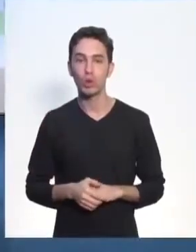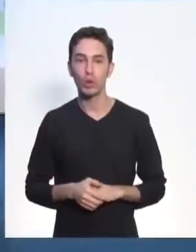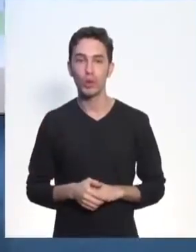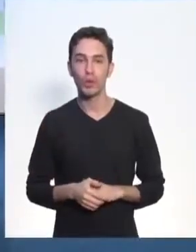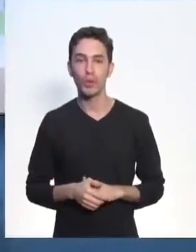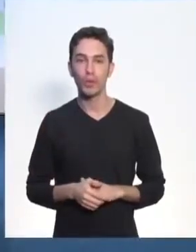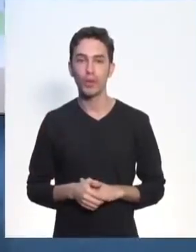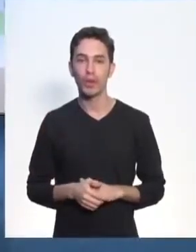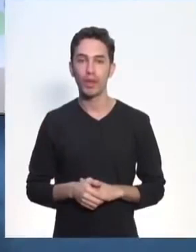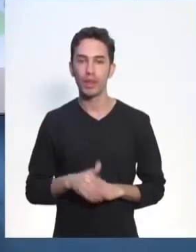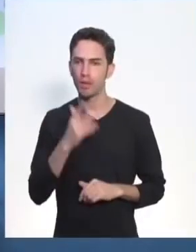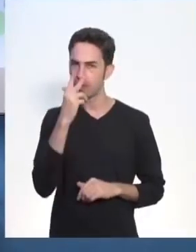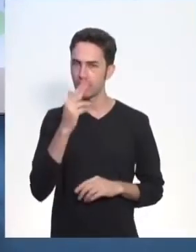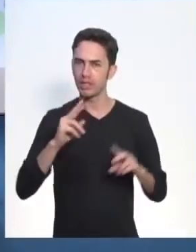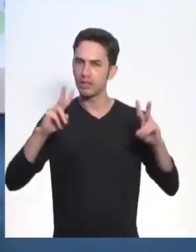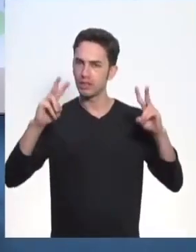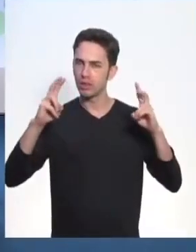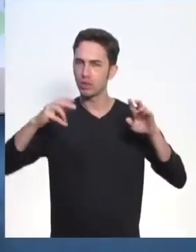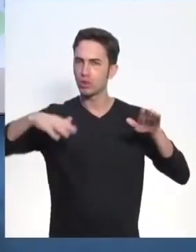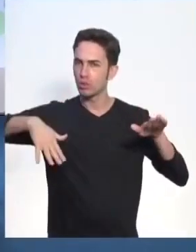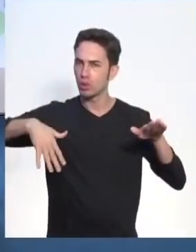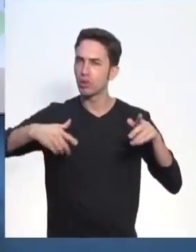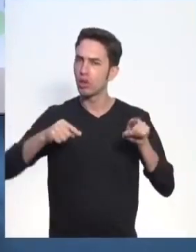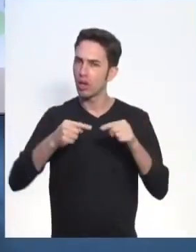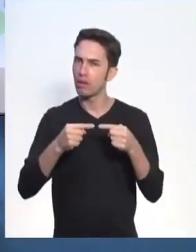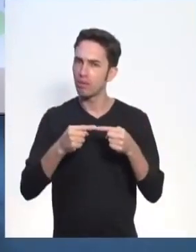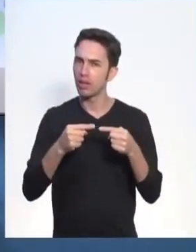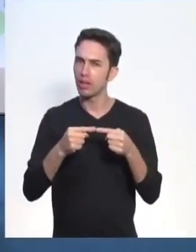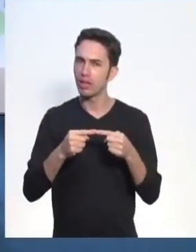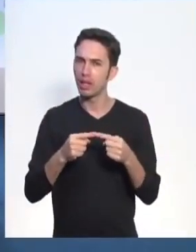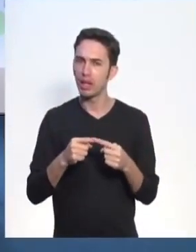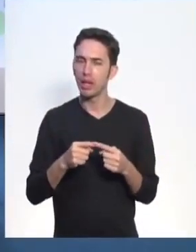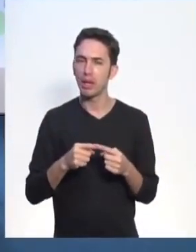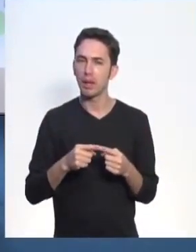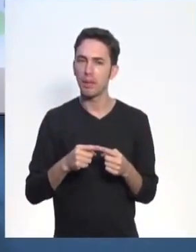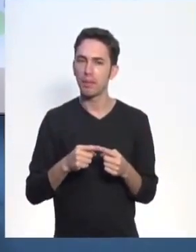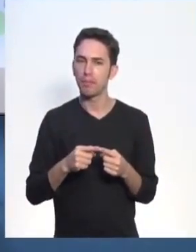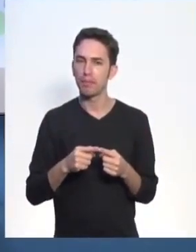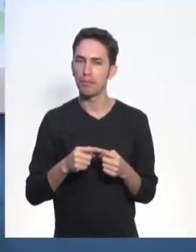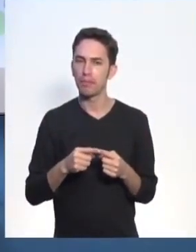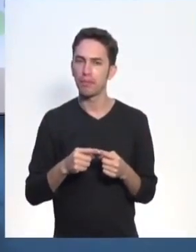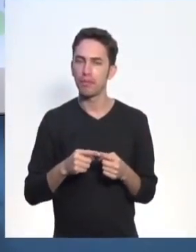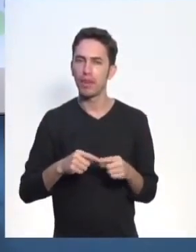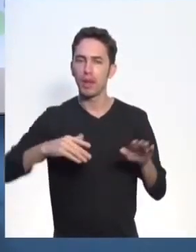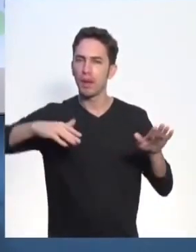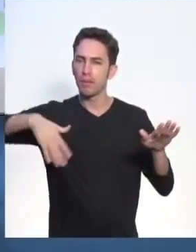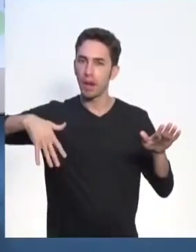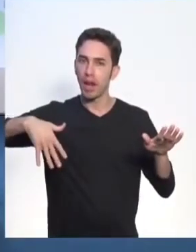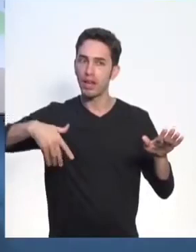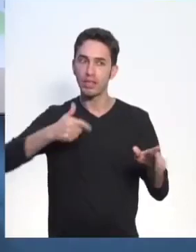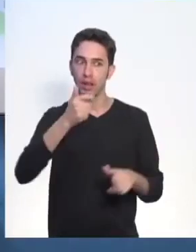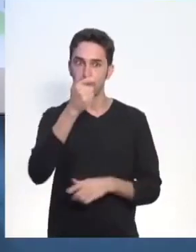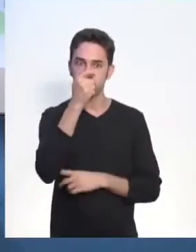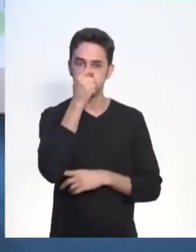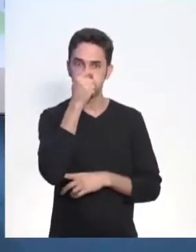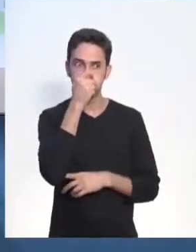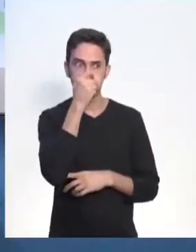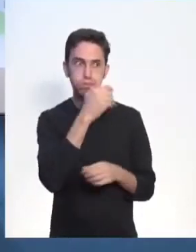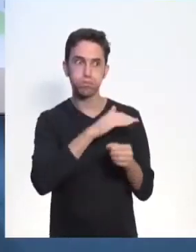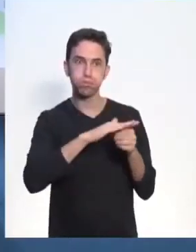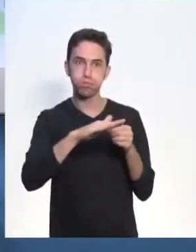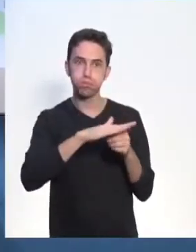eu acho que aqui como subtítulo dava, né? Ó, praias ficam lotadas em plena pandemia. Você não acha que dá para a gente colocar